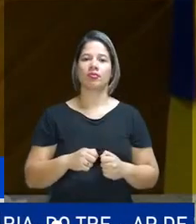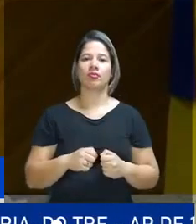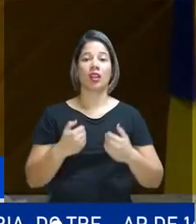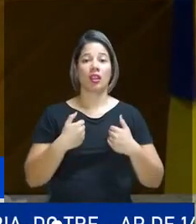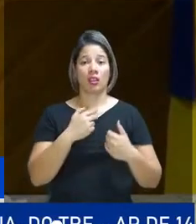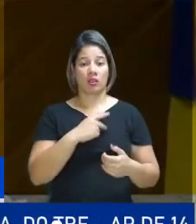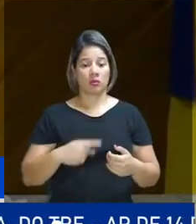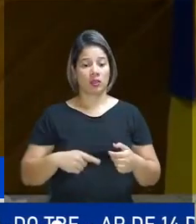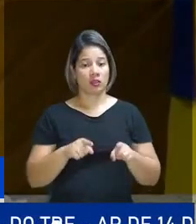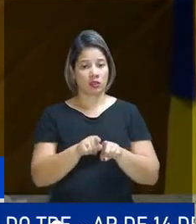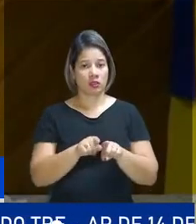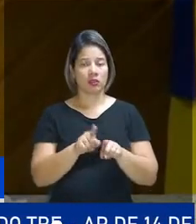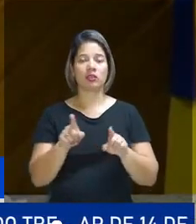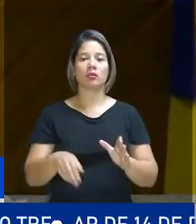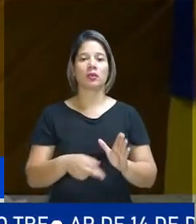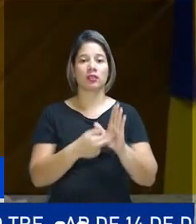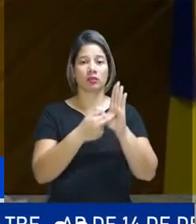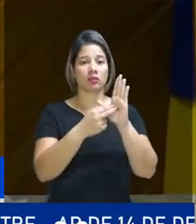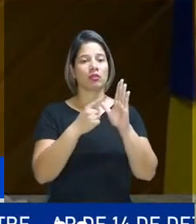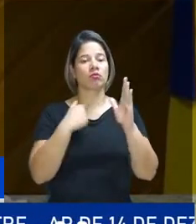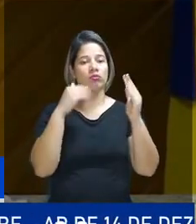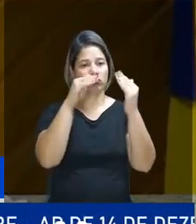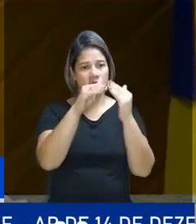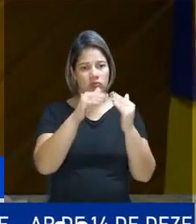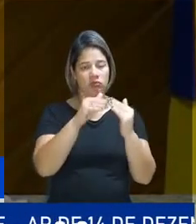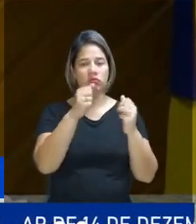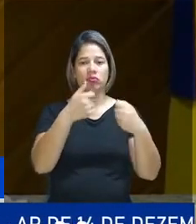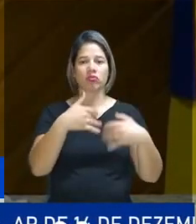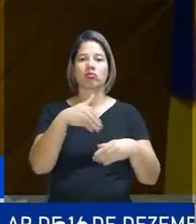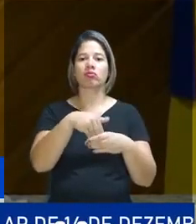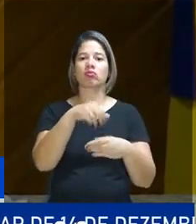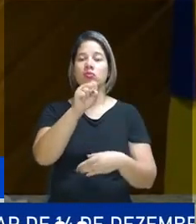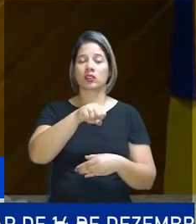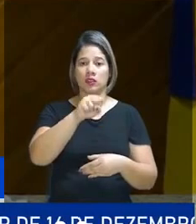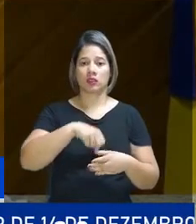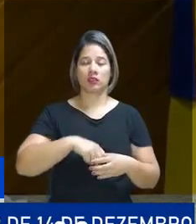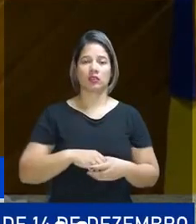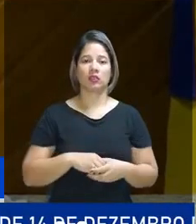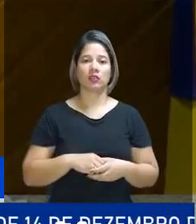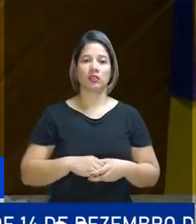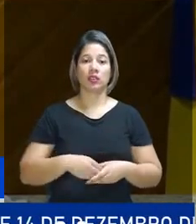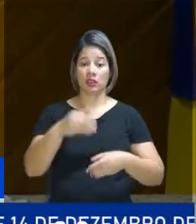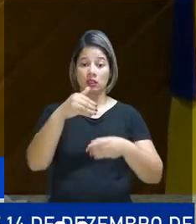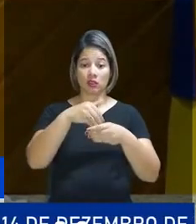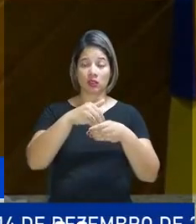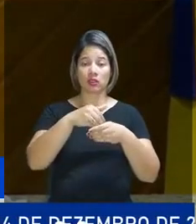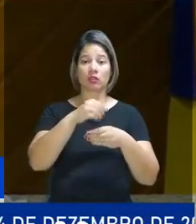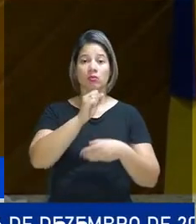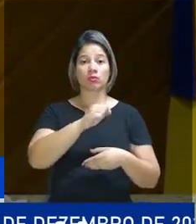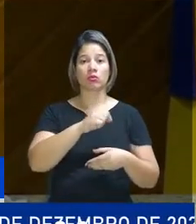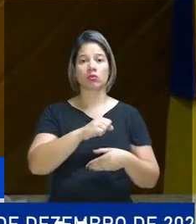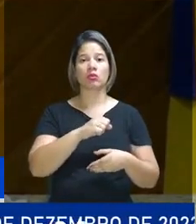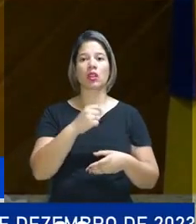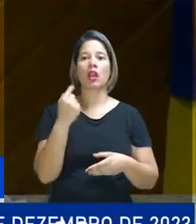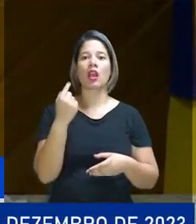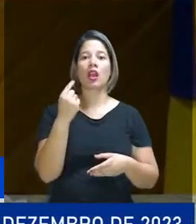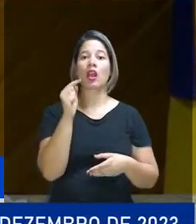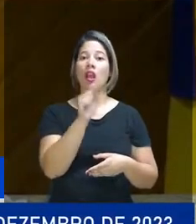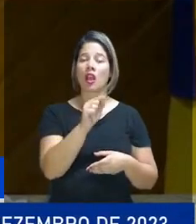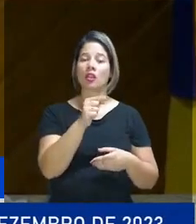juiz Anselmo e enaltecendo que o voto é de vanguarda e mostra a preocupação do nosso